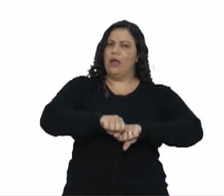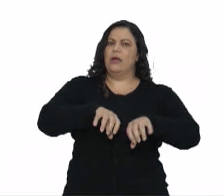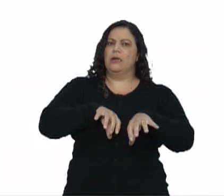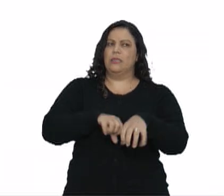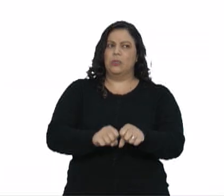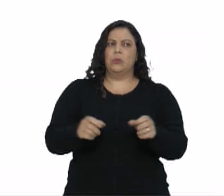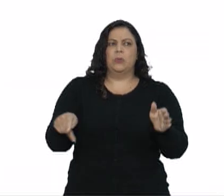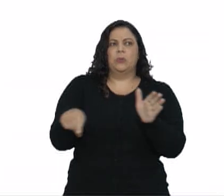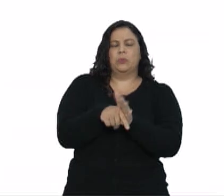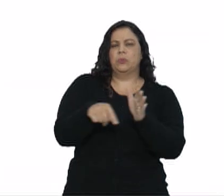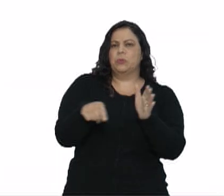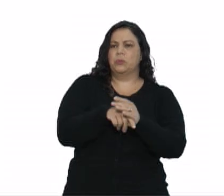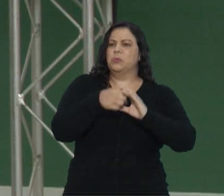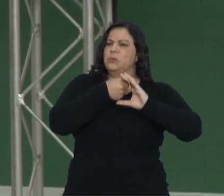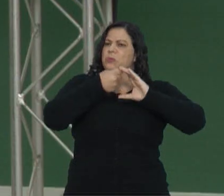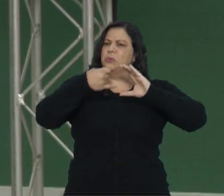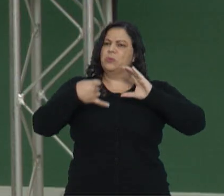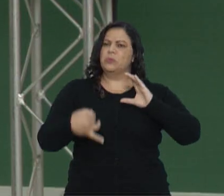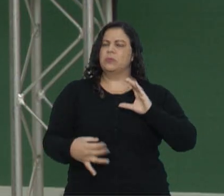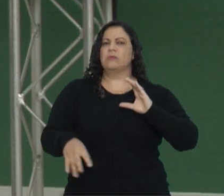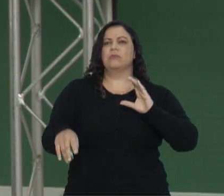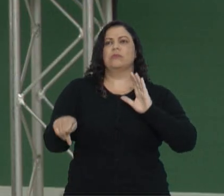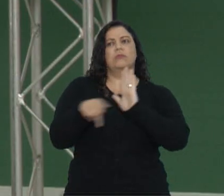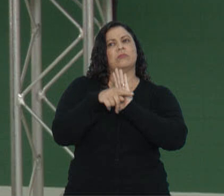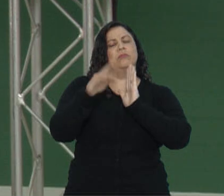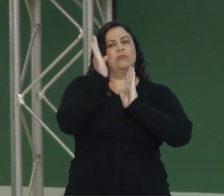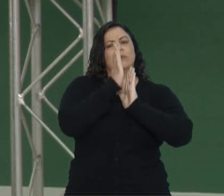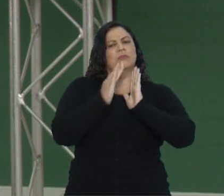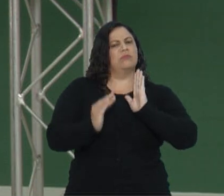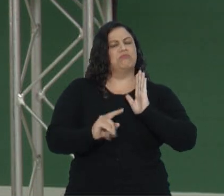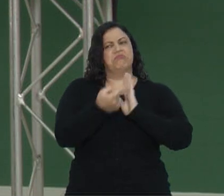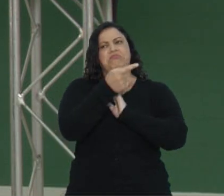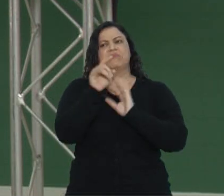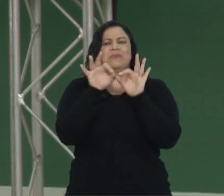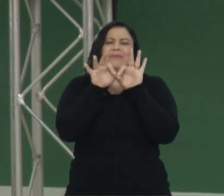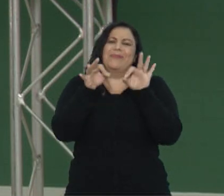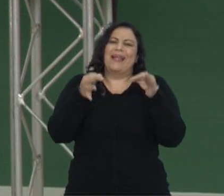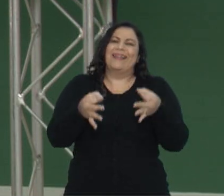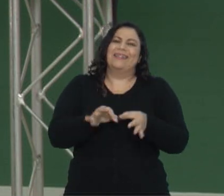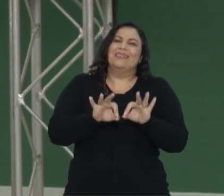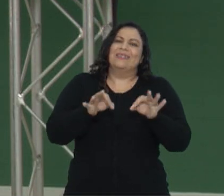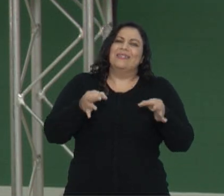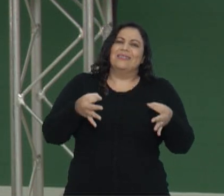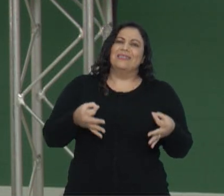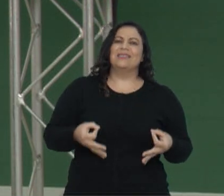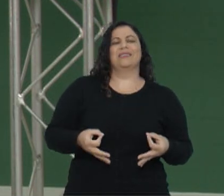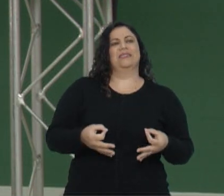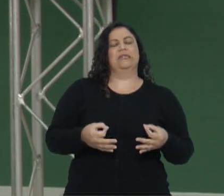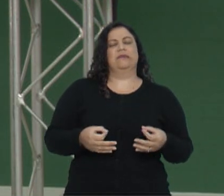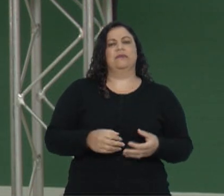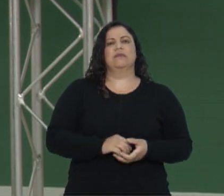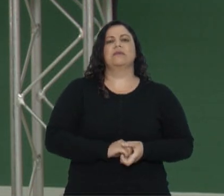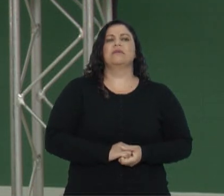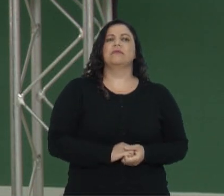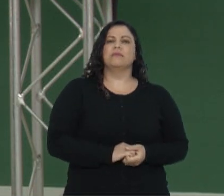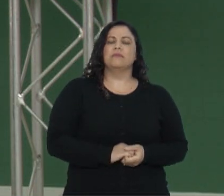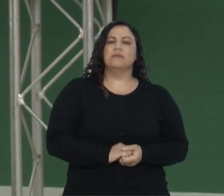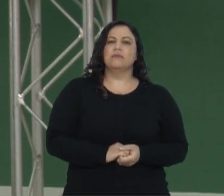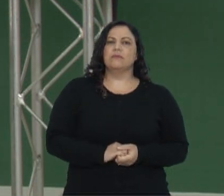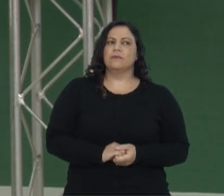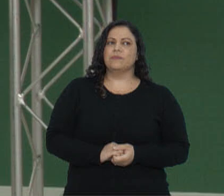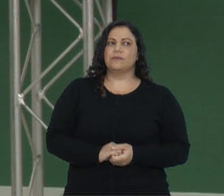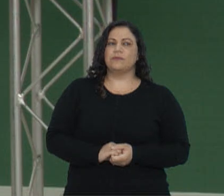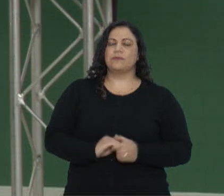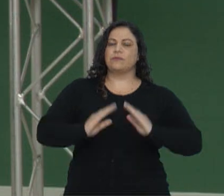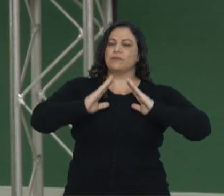característica barroca. As obras, elas são mais simplórias, né, pessoal? E a ingenuidade também faz parte disso.